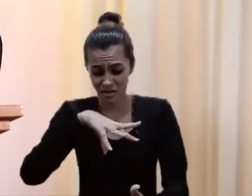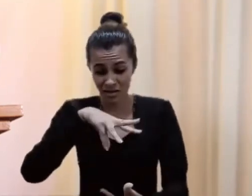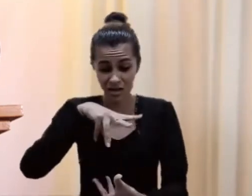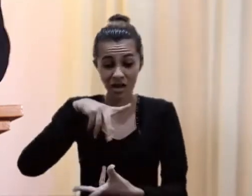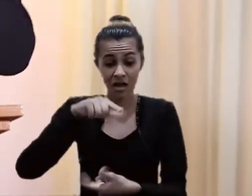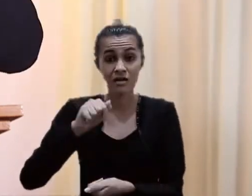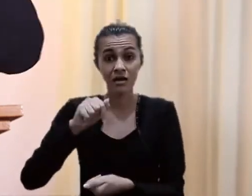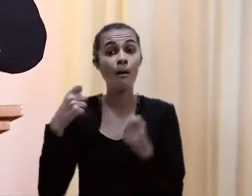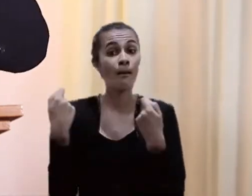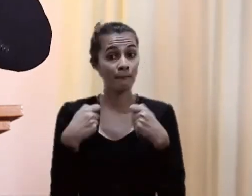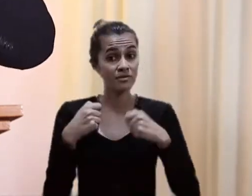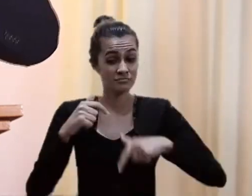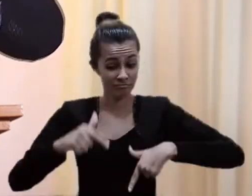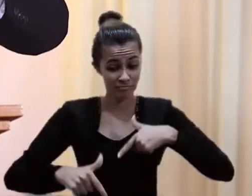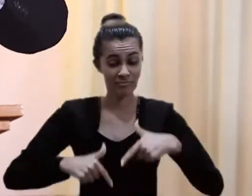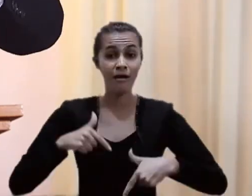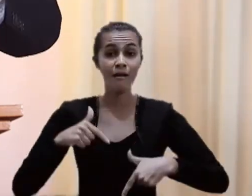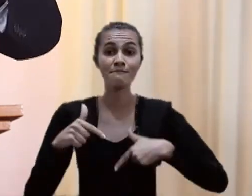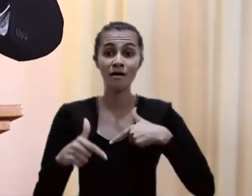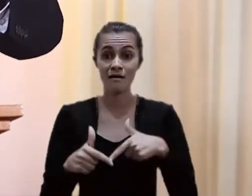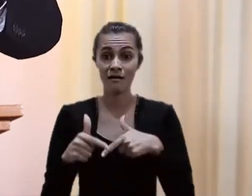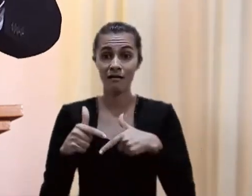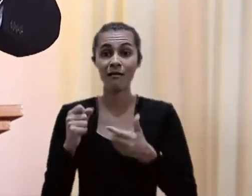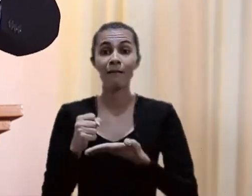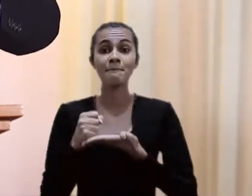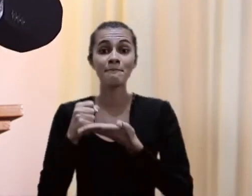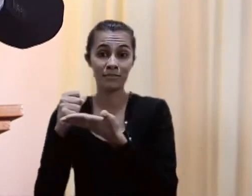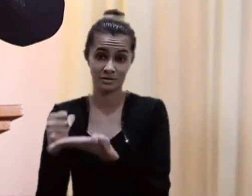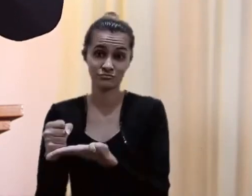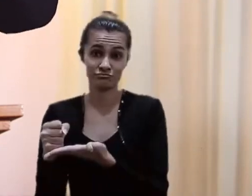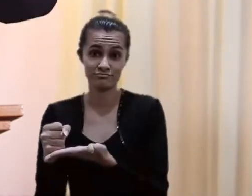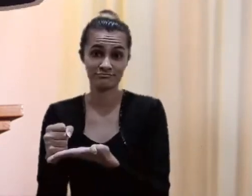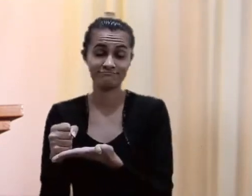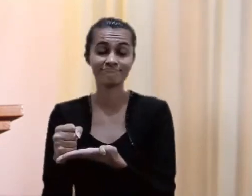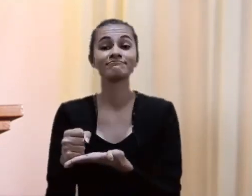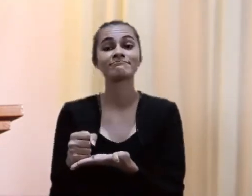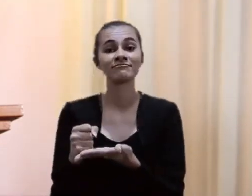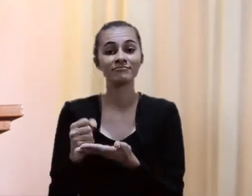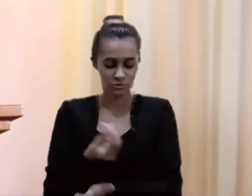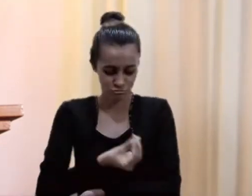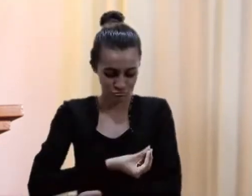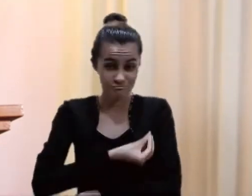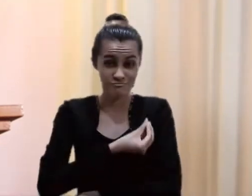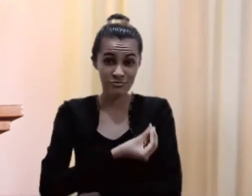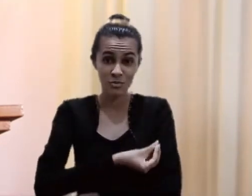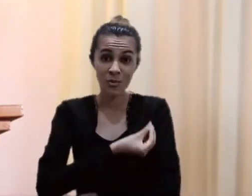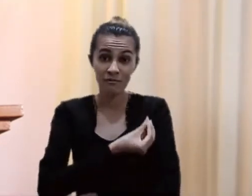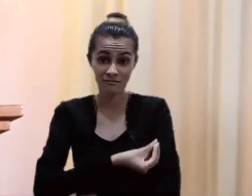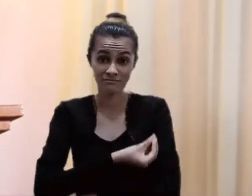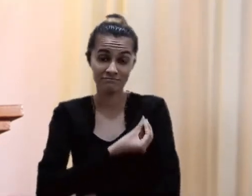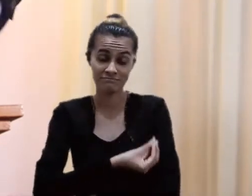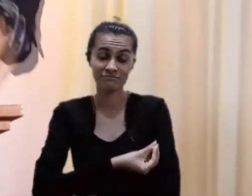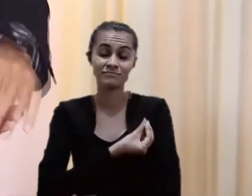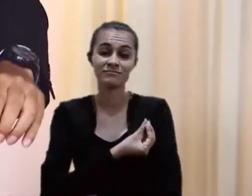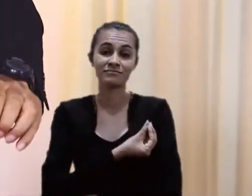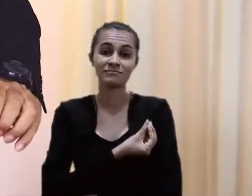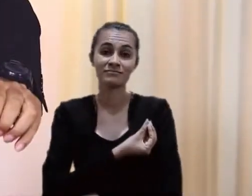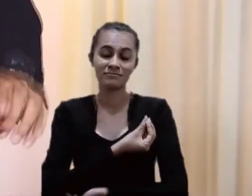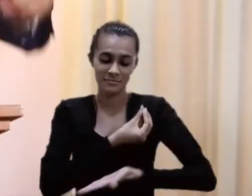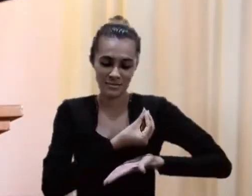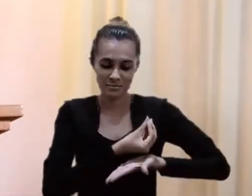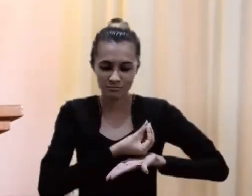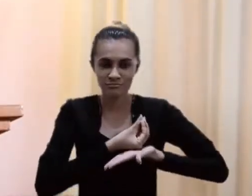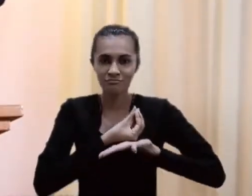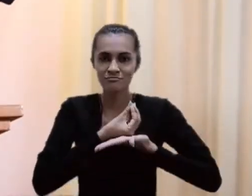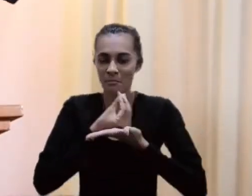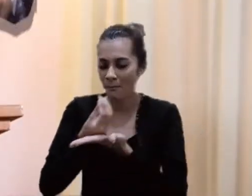Deus. E por isso, a sua vida é posta completamente à disposição de